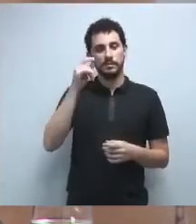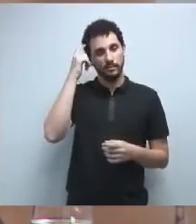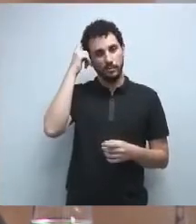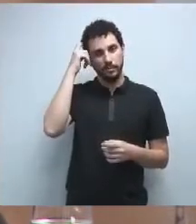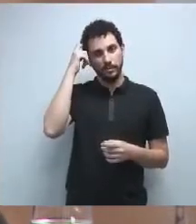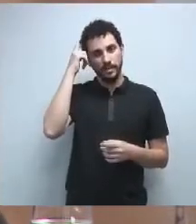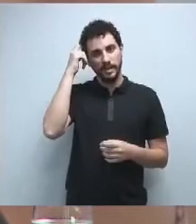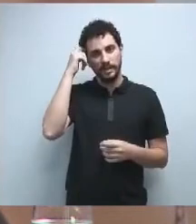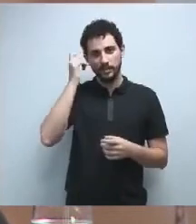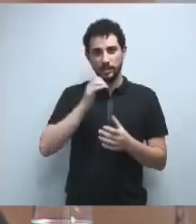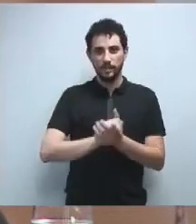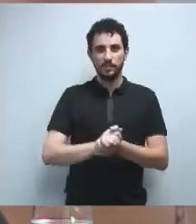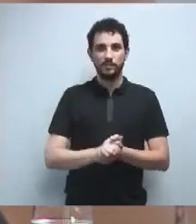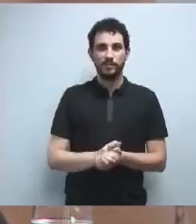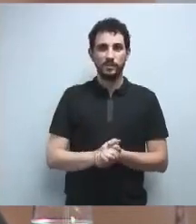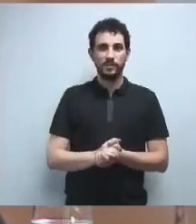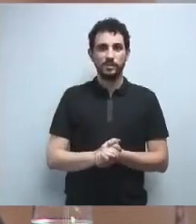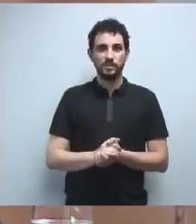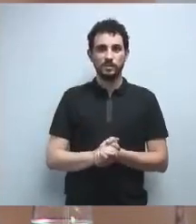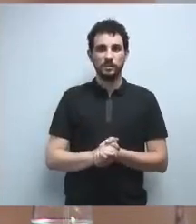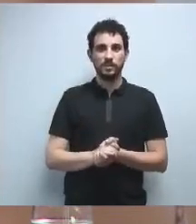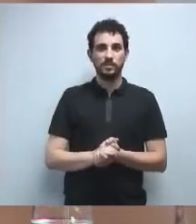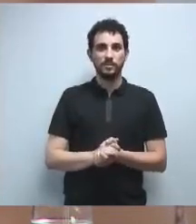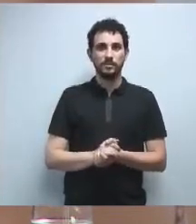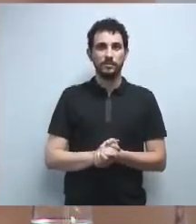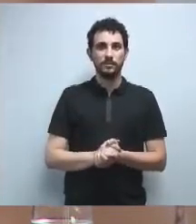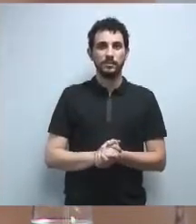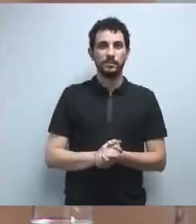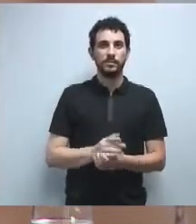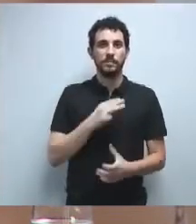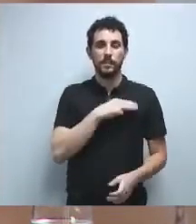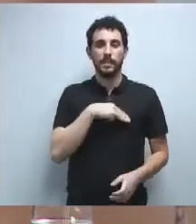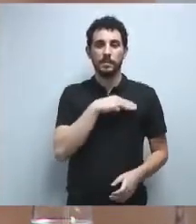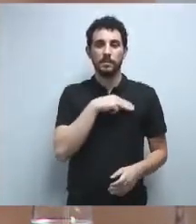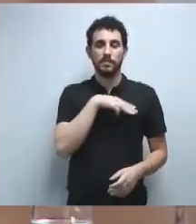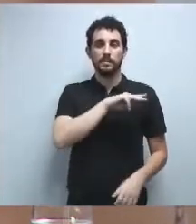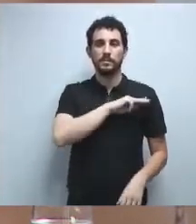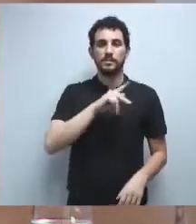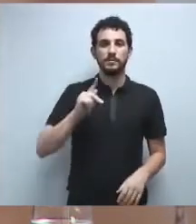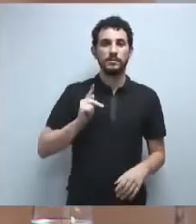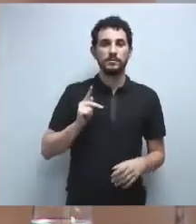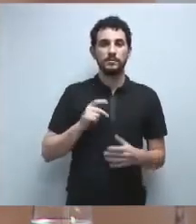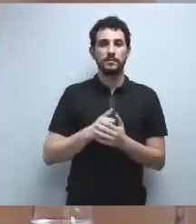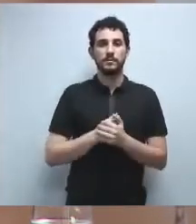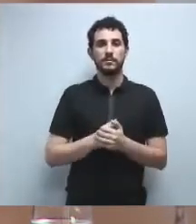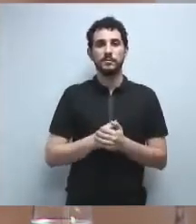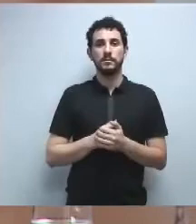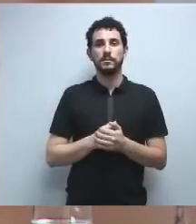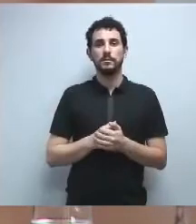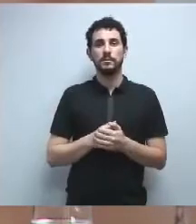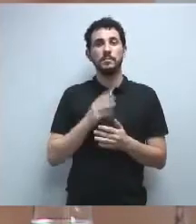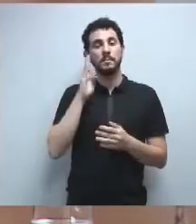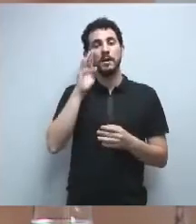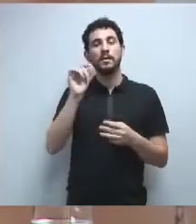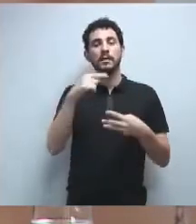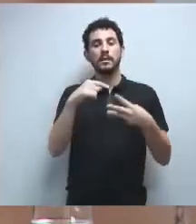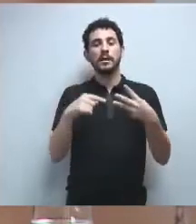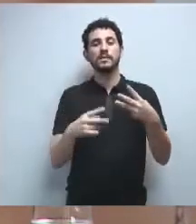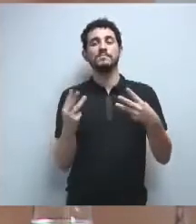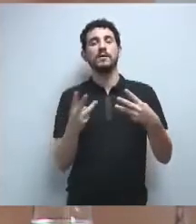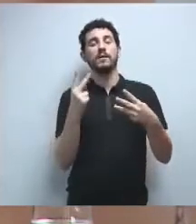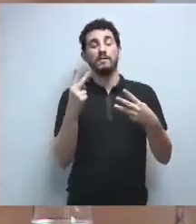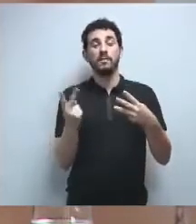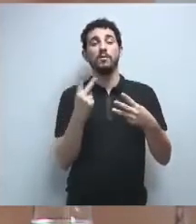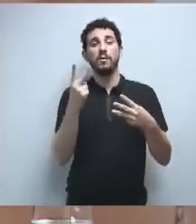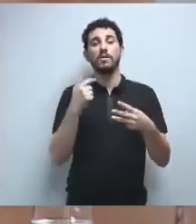o promotor de justiça ou melhor membro do ministério público em face desses três valores que eu